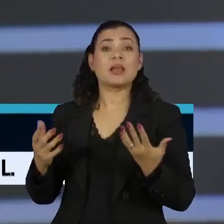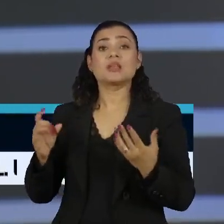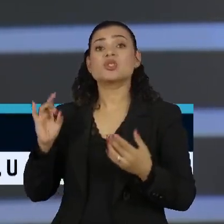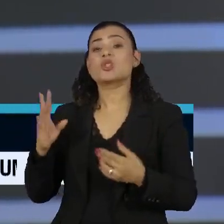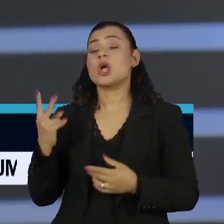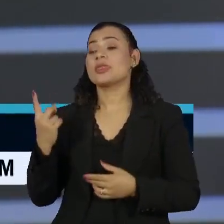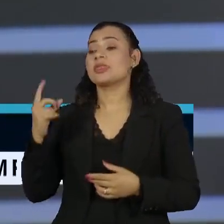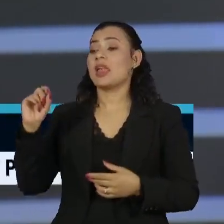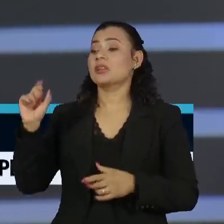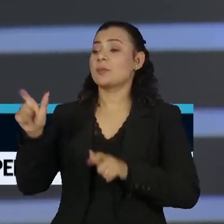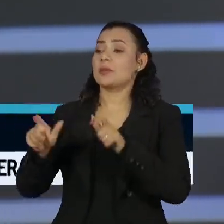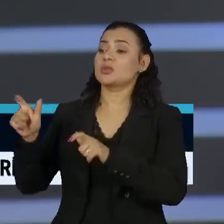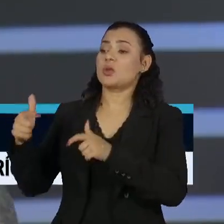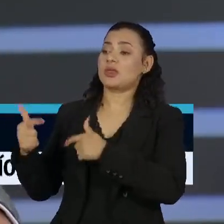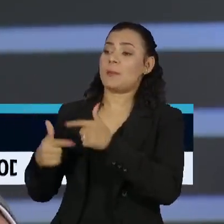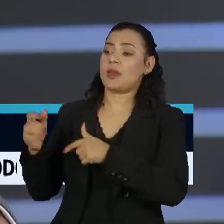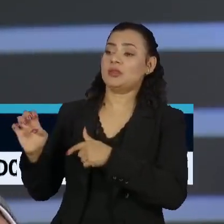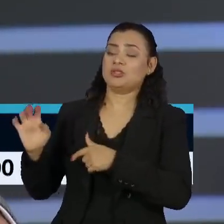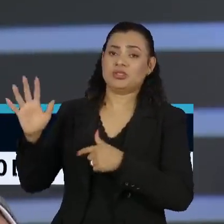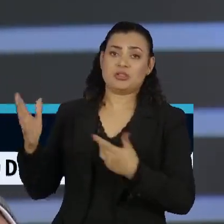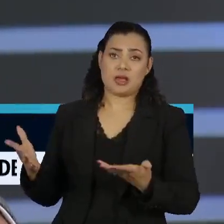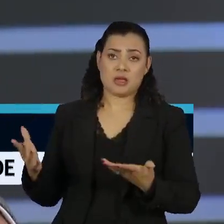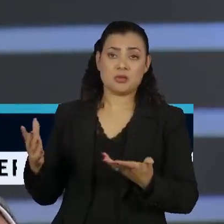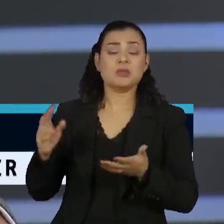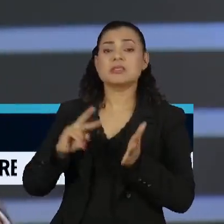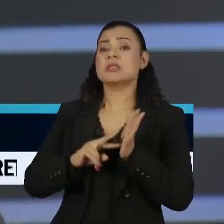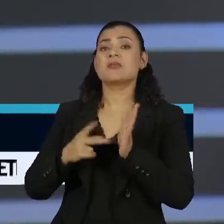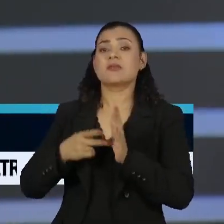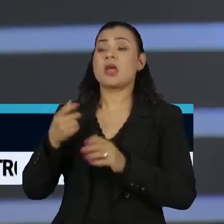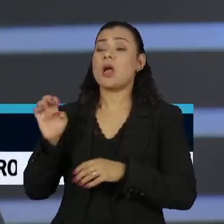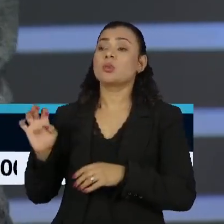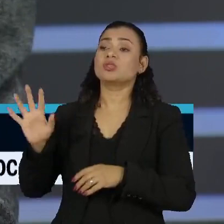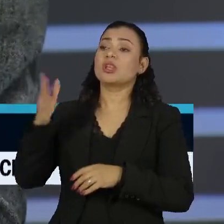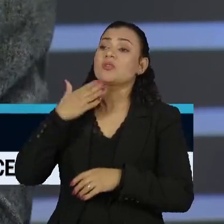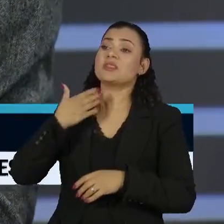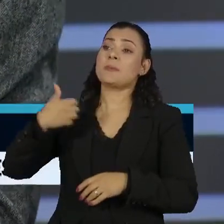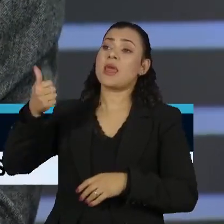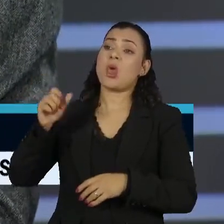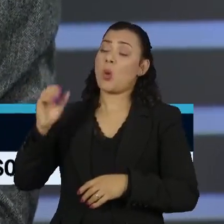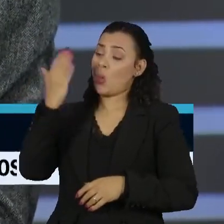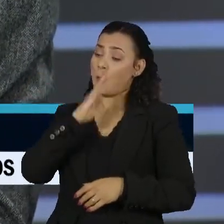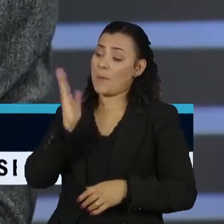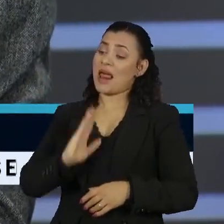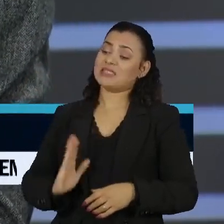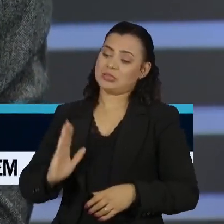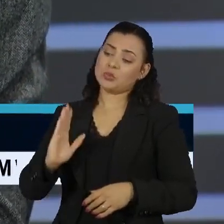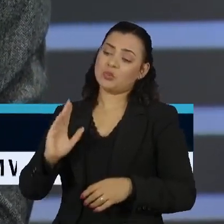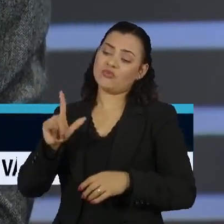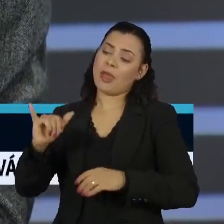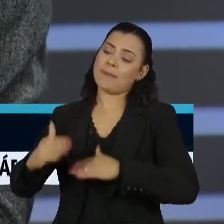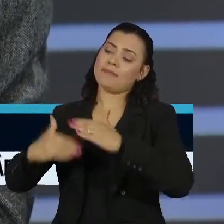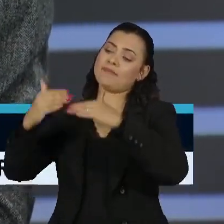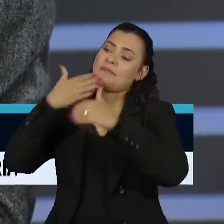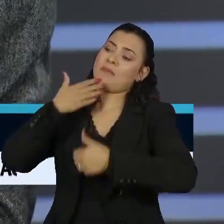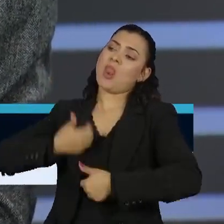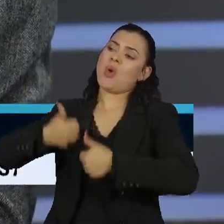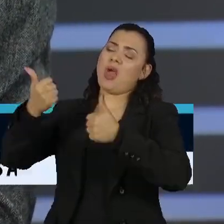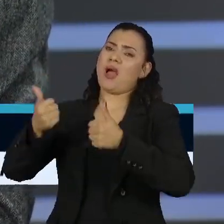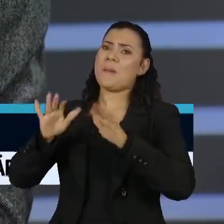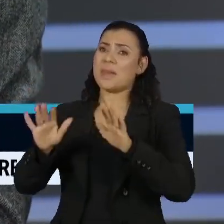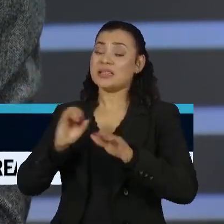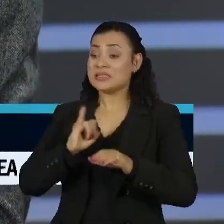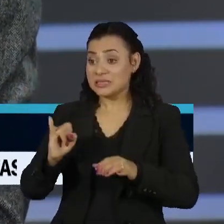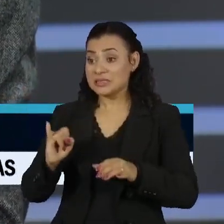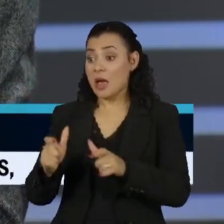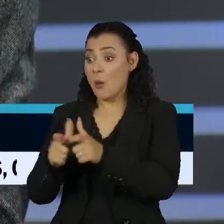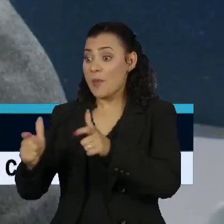10 pessoas trabalhando no Estado, significa que o Estado vai funcionar melhor. Por outro lado, se você aumentar o Estado,